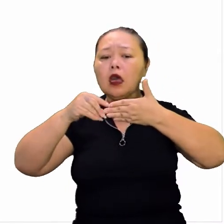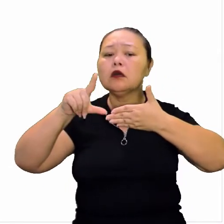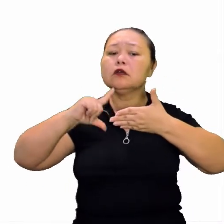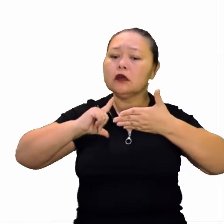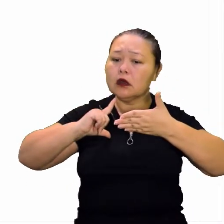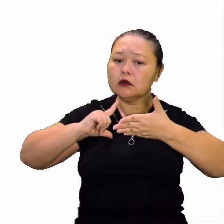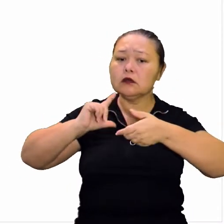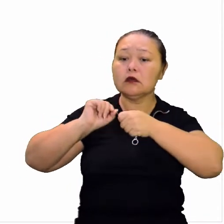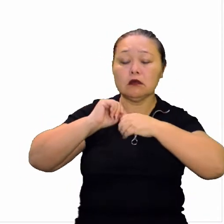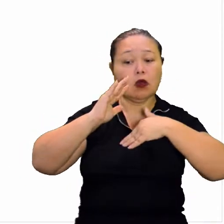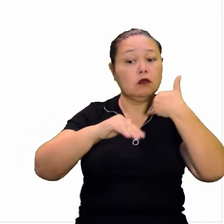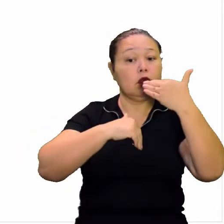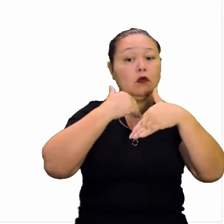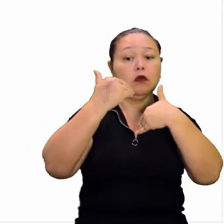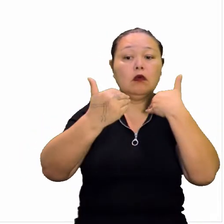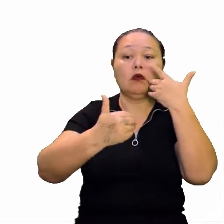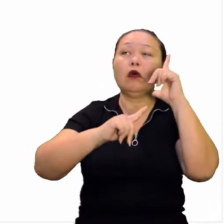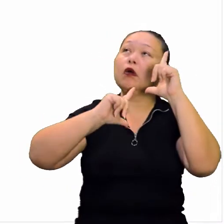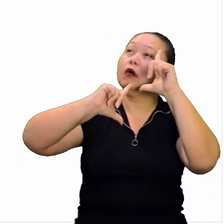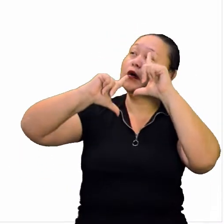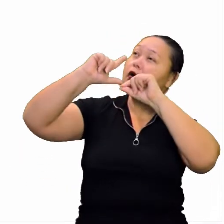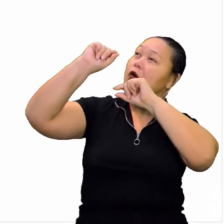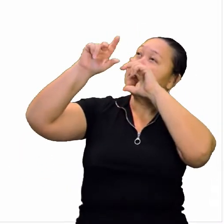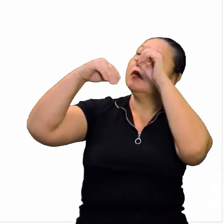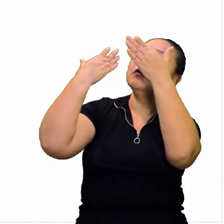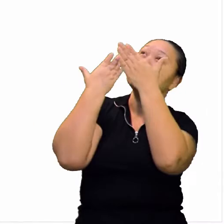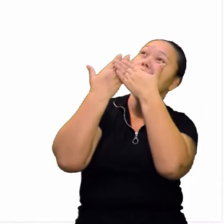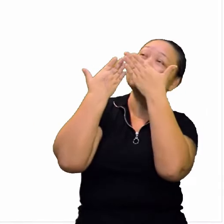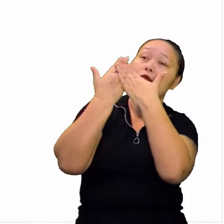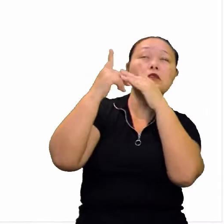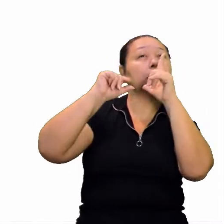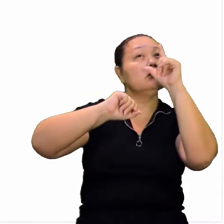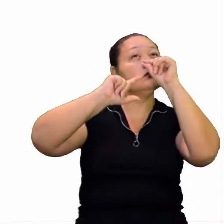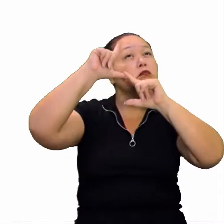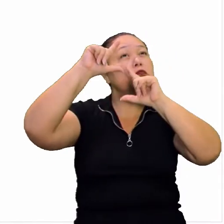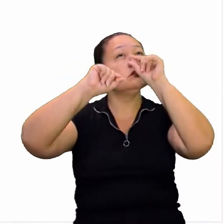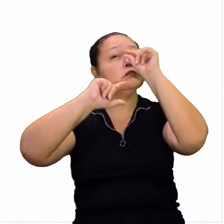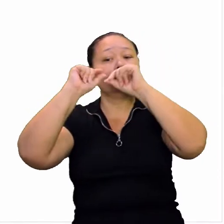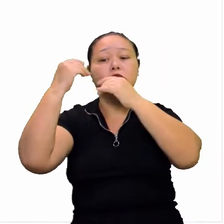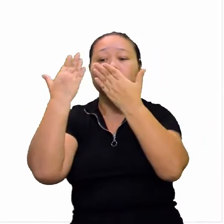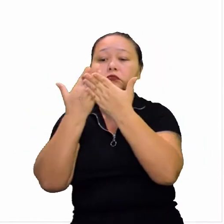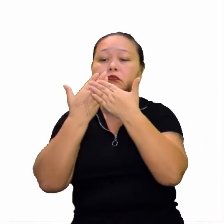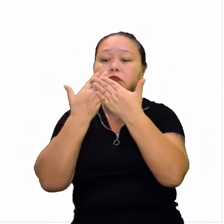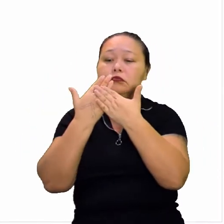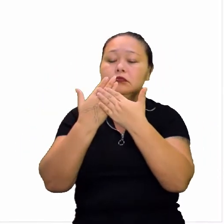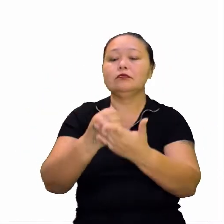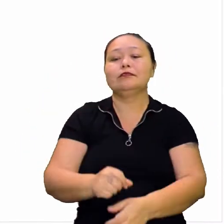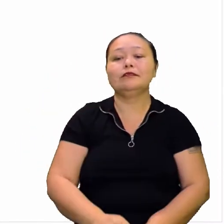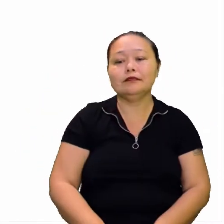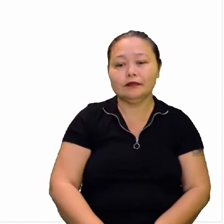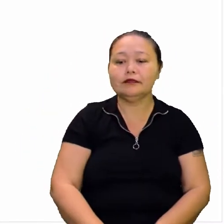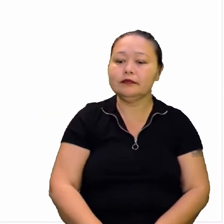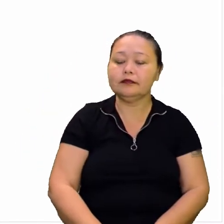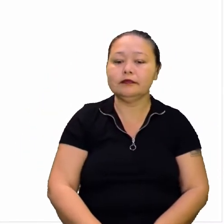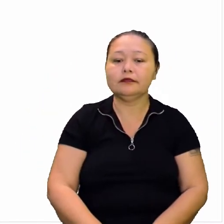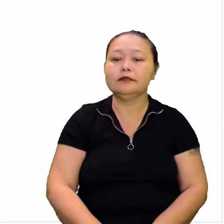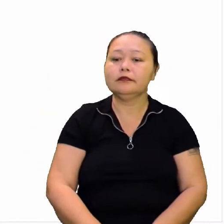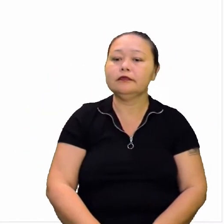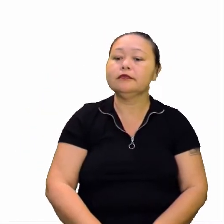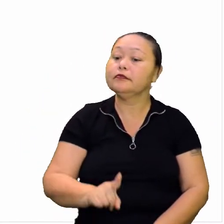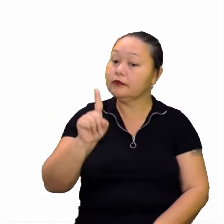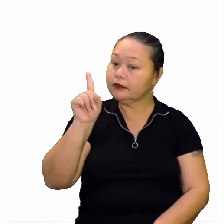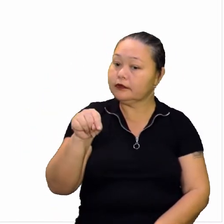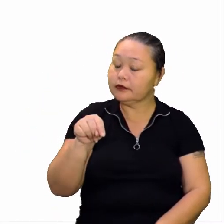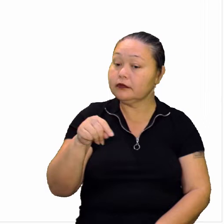contribuir para desenvolver o quê? A astronomia, o estudo dos astros. É isso